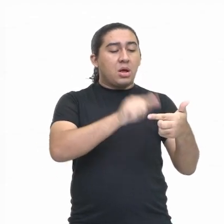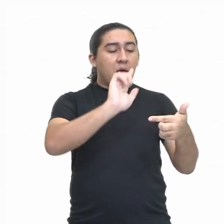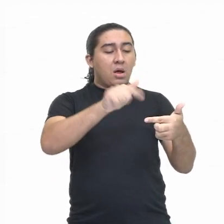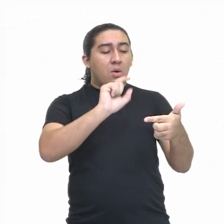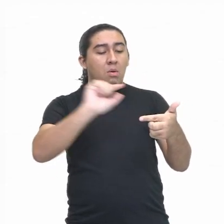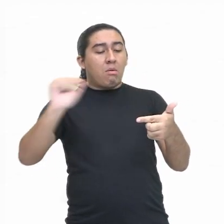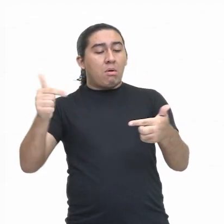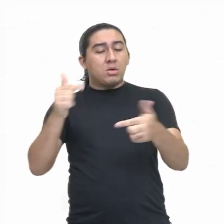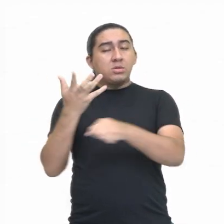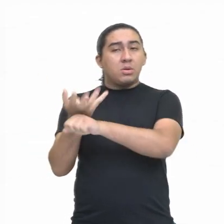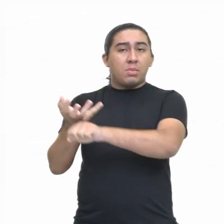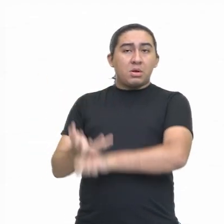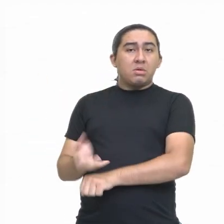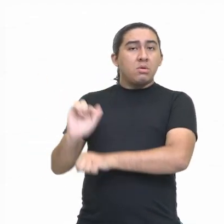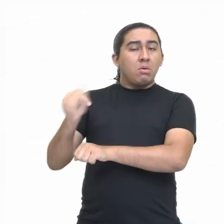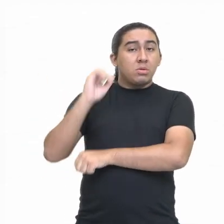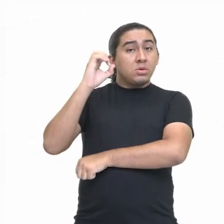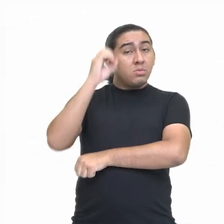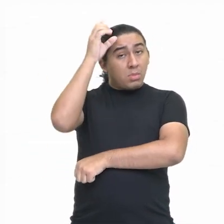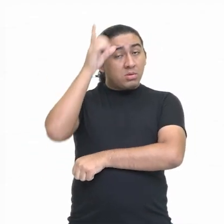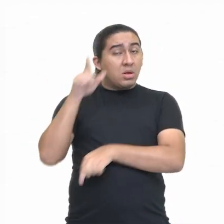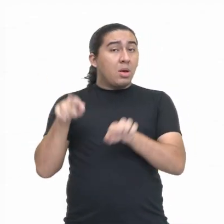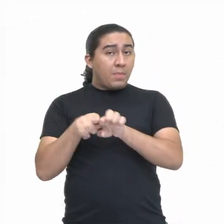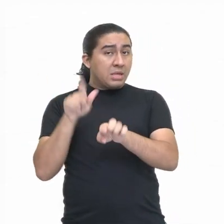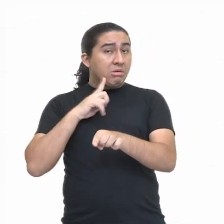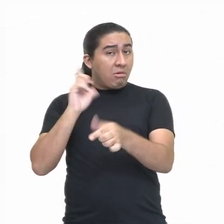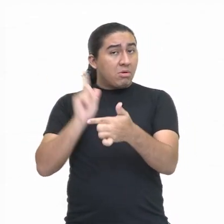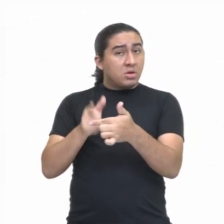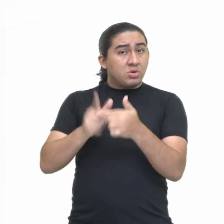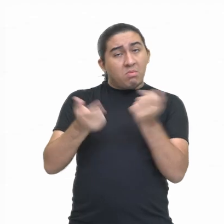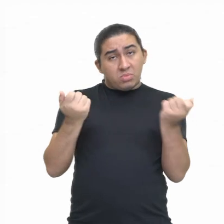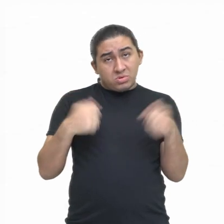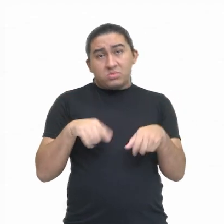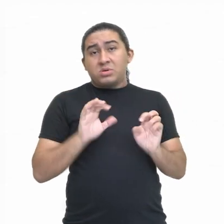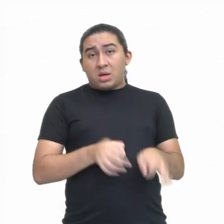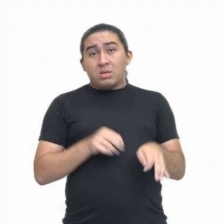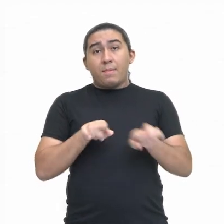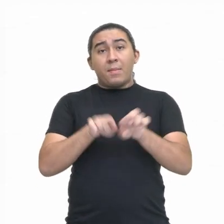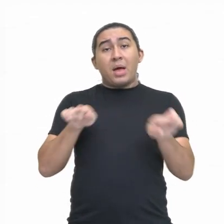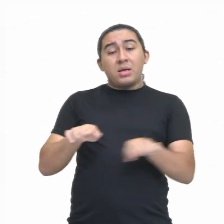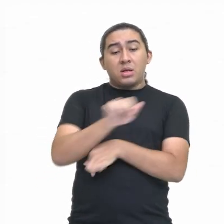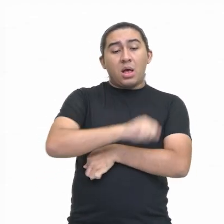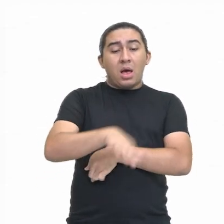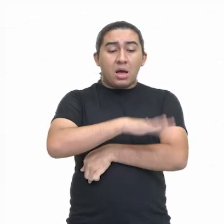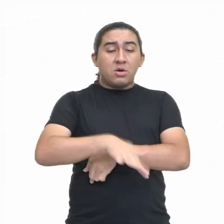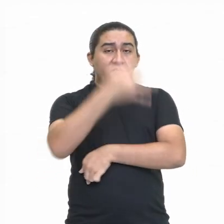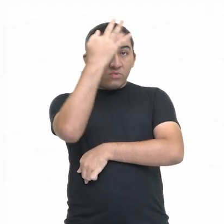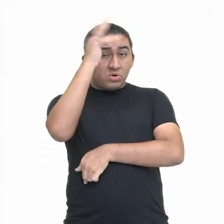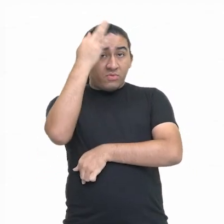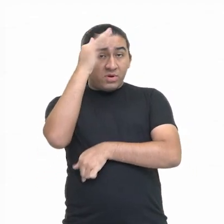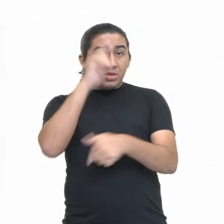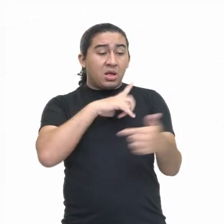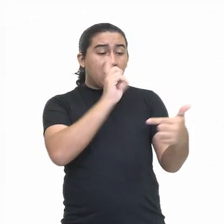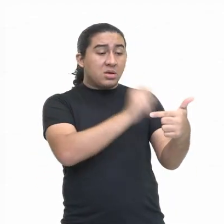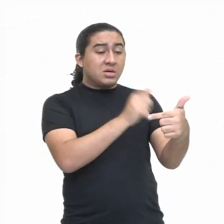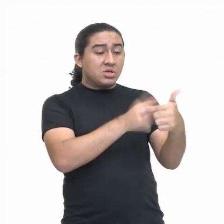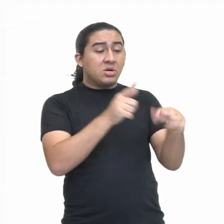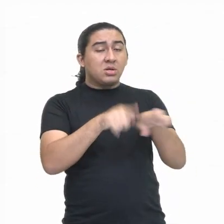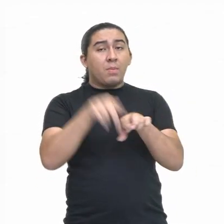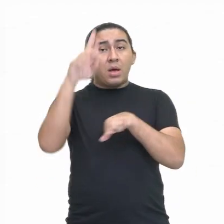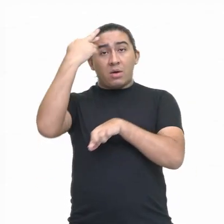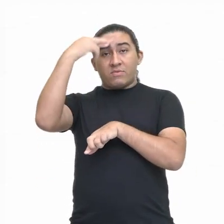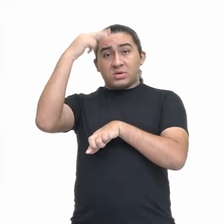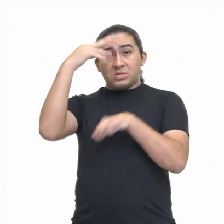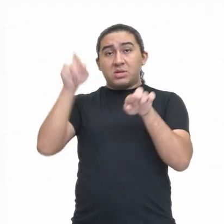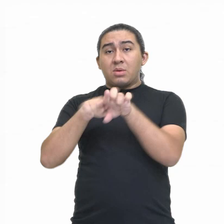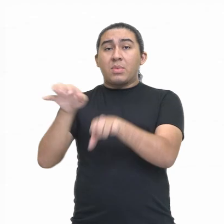outras matérias, outras disciplinas, outros conhecimentos também têm a sua criticidade, Mas a filosofia, além de crítica, ela também é reflexiva,